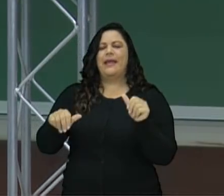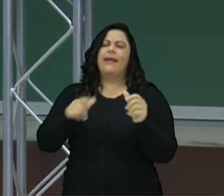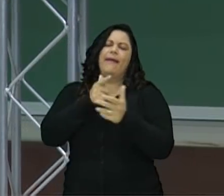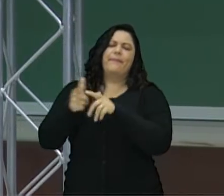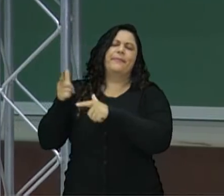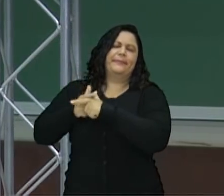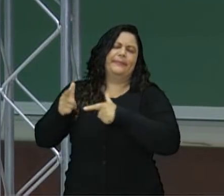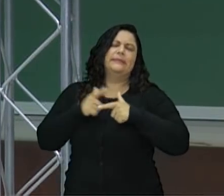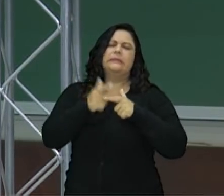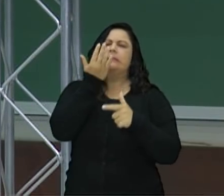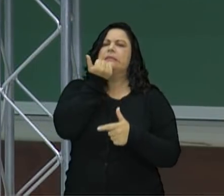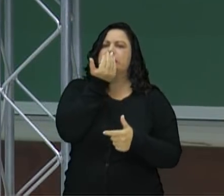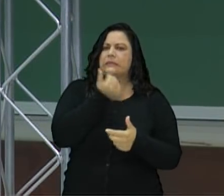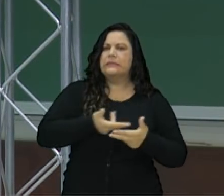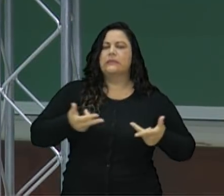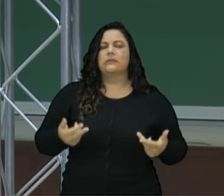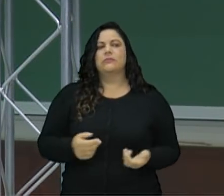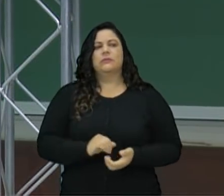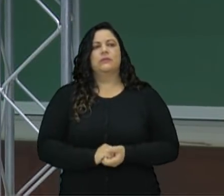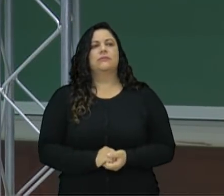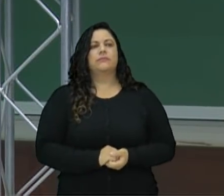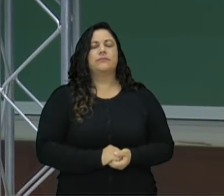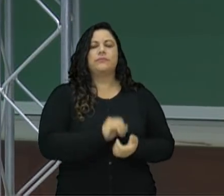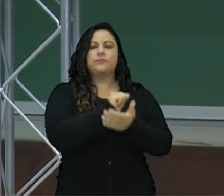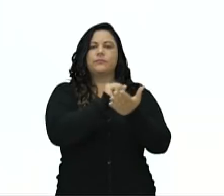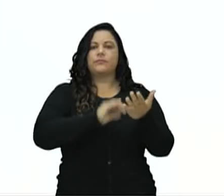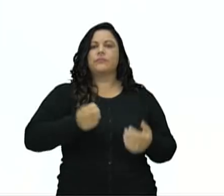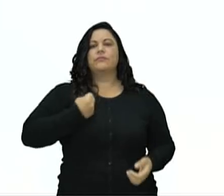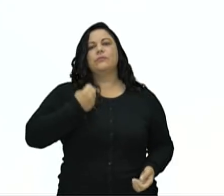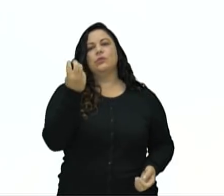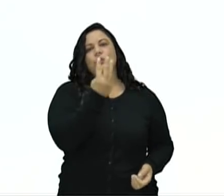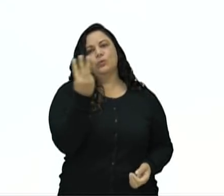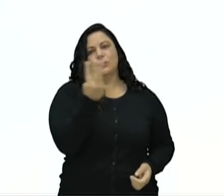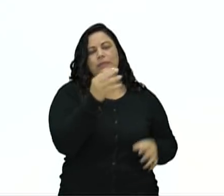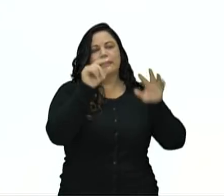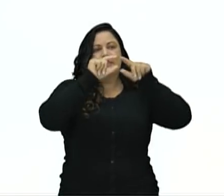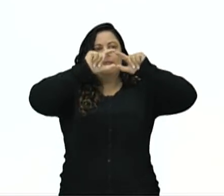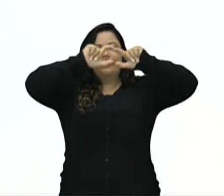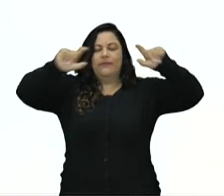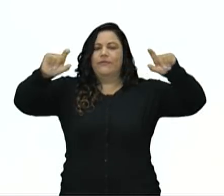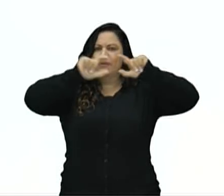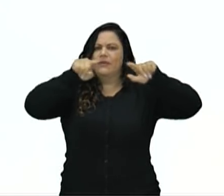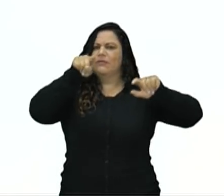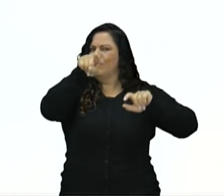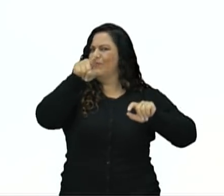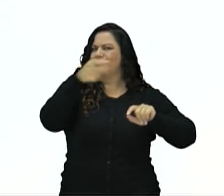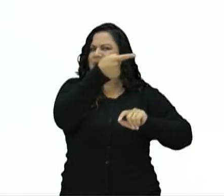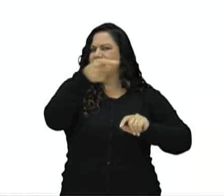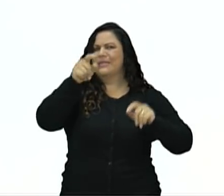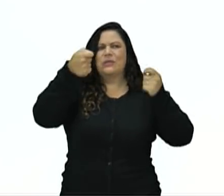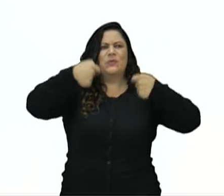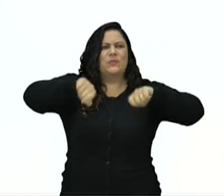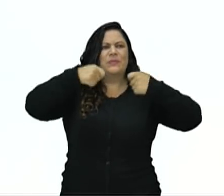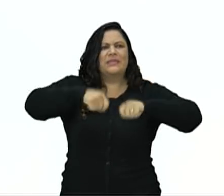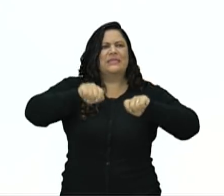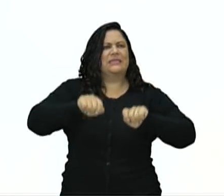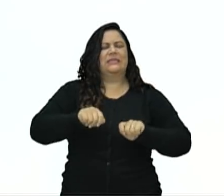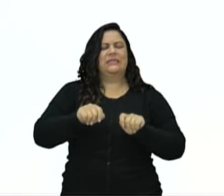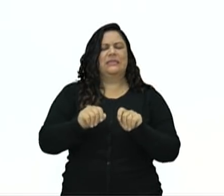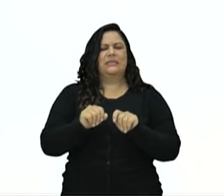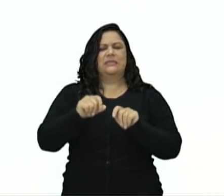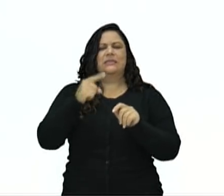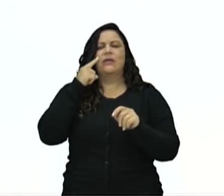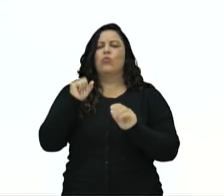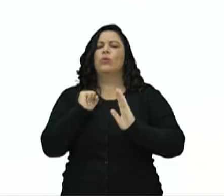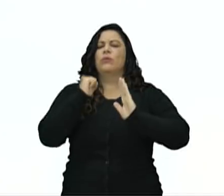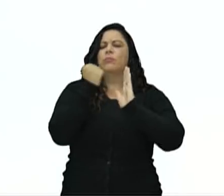mais uma questão, agora o exercício 3. Na frase, você não precisa validar o seu valor nela, pois a